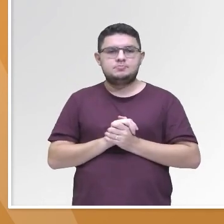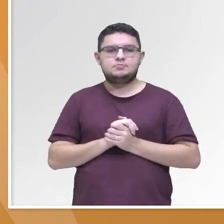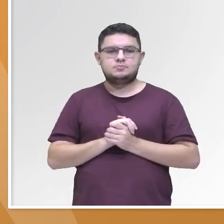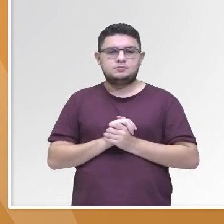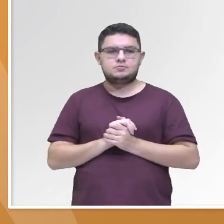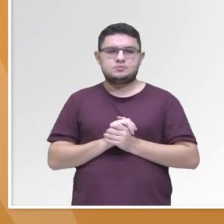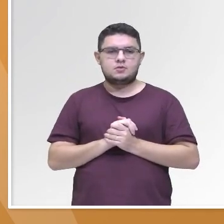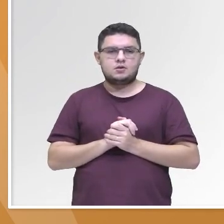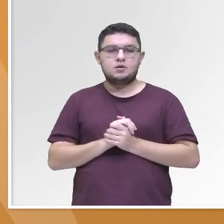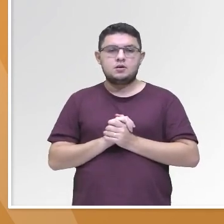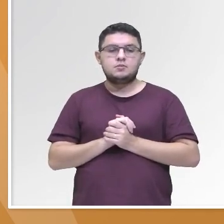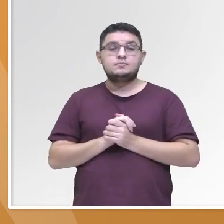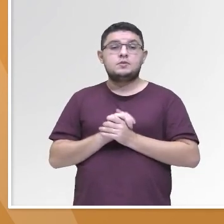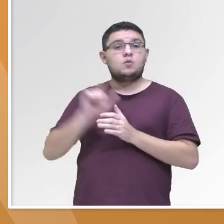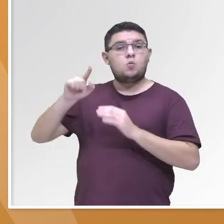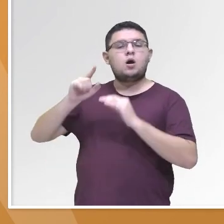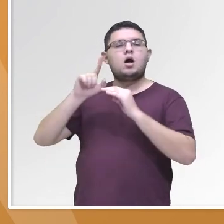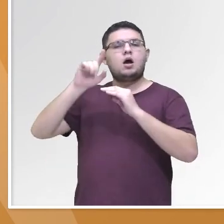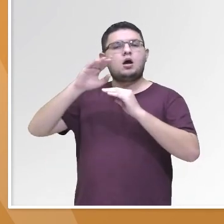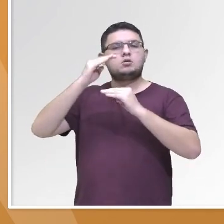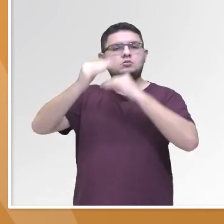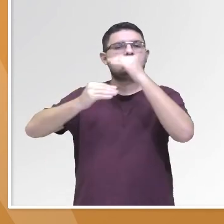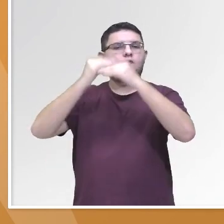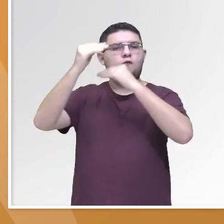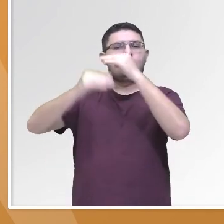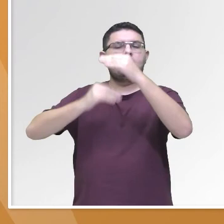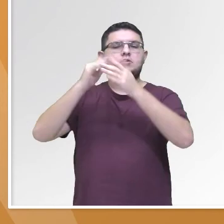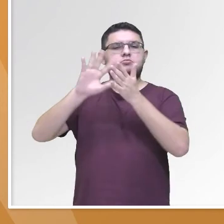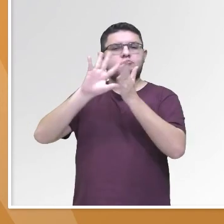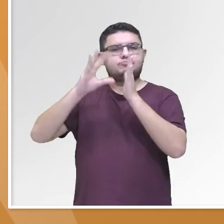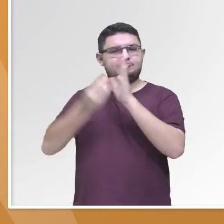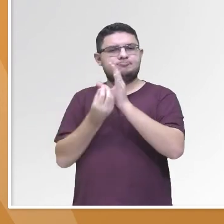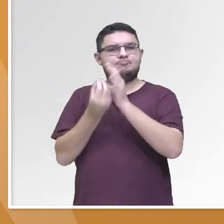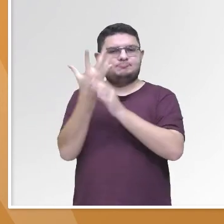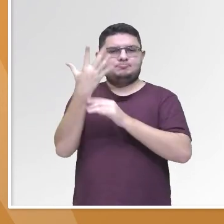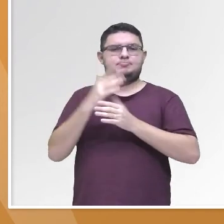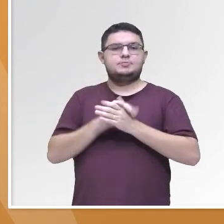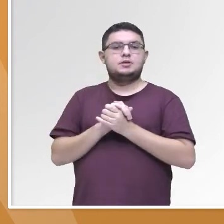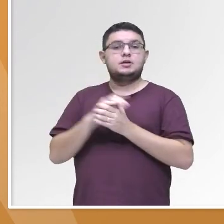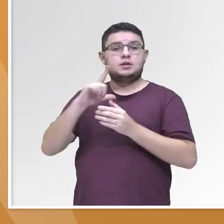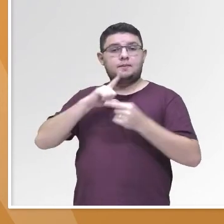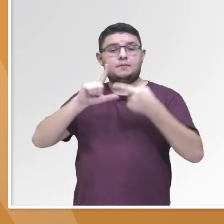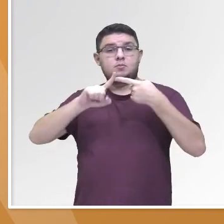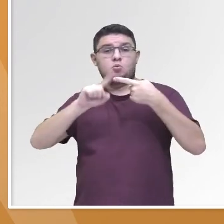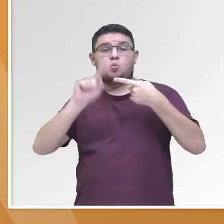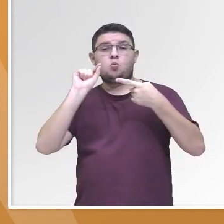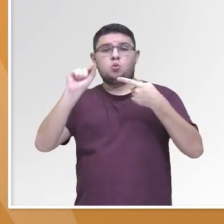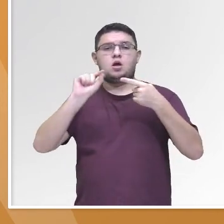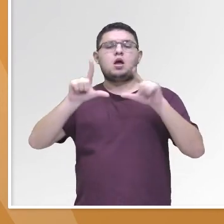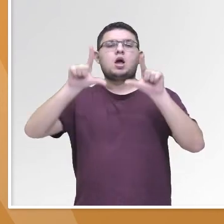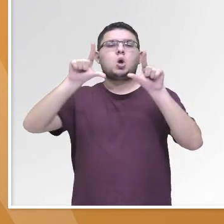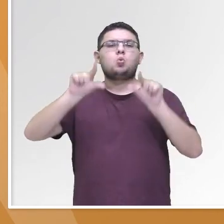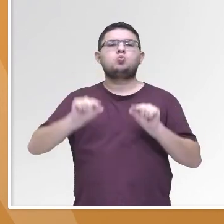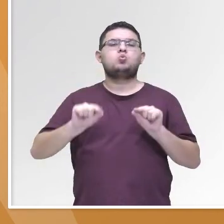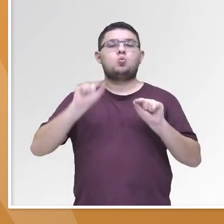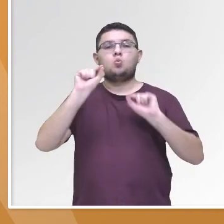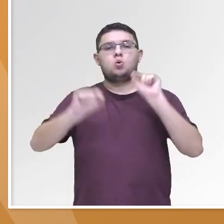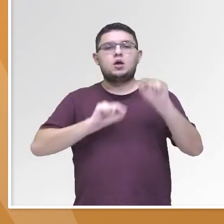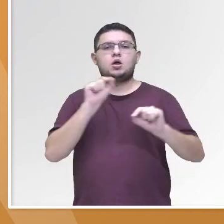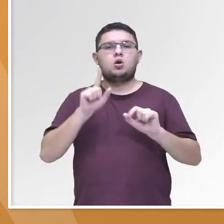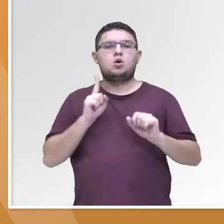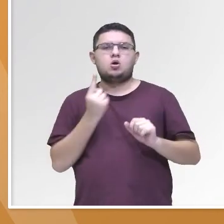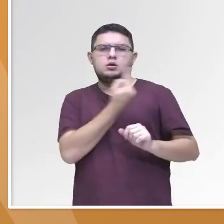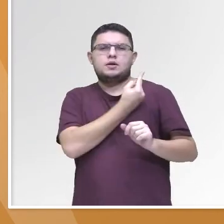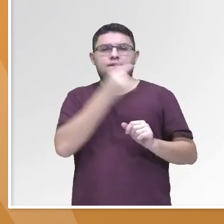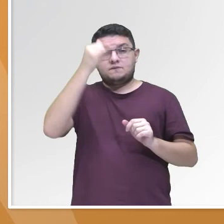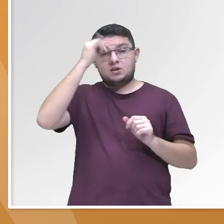desenvolvimento sustentável. Então, no primeiro R, aí a gente tem a redução, né? Ou reduzir, a gente vai evitar aqui adquirir